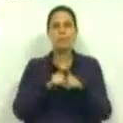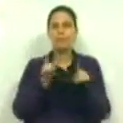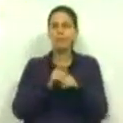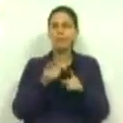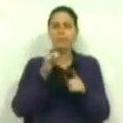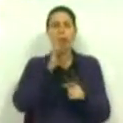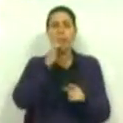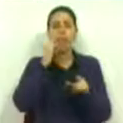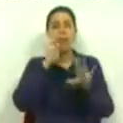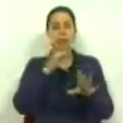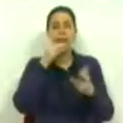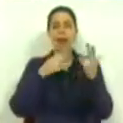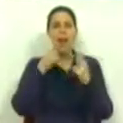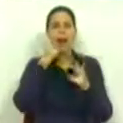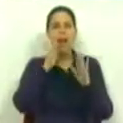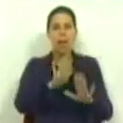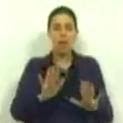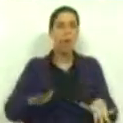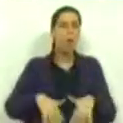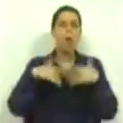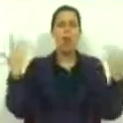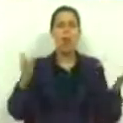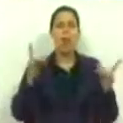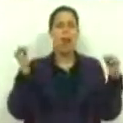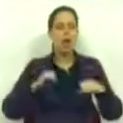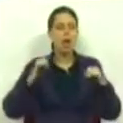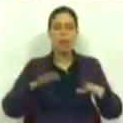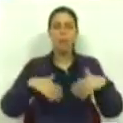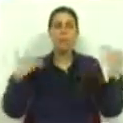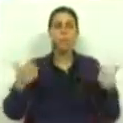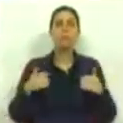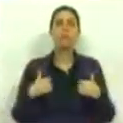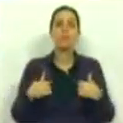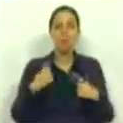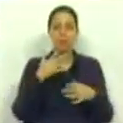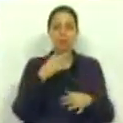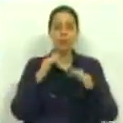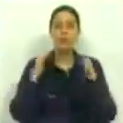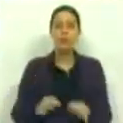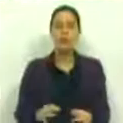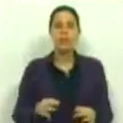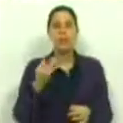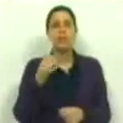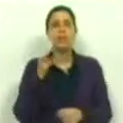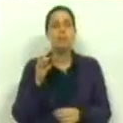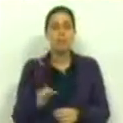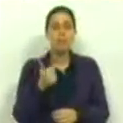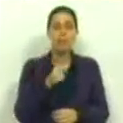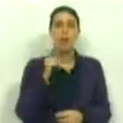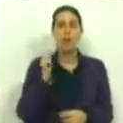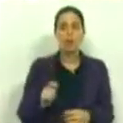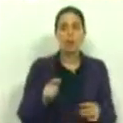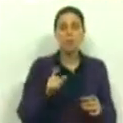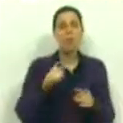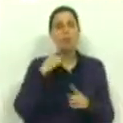diabolização do costume. Fosse qual fosse o acordo, nós tínhamos uma certeza. O Partido Comunista e o Bloco de